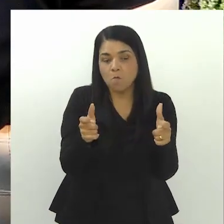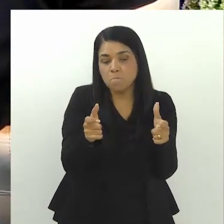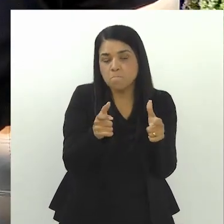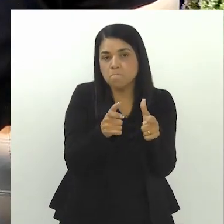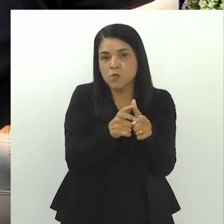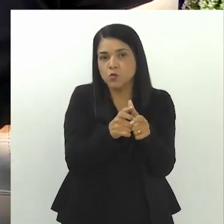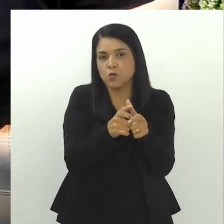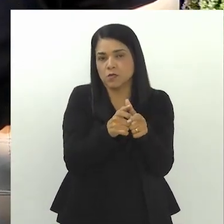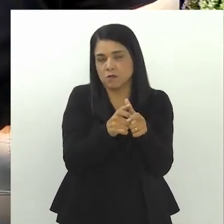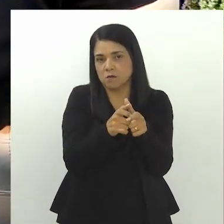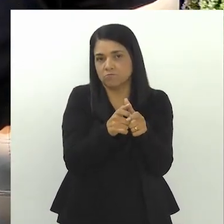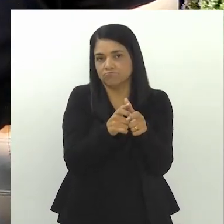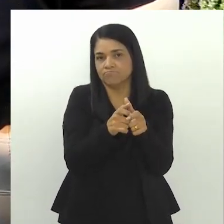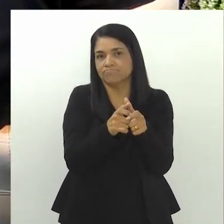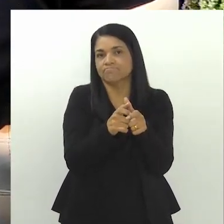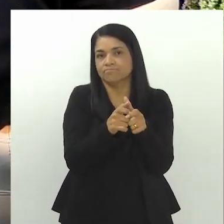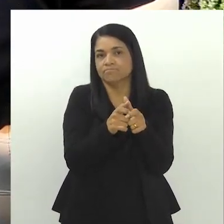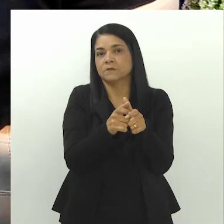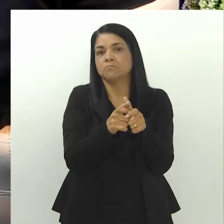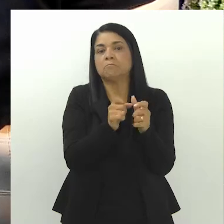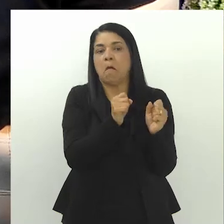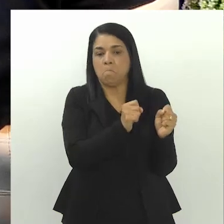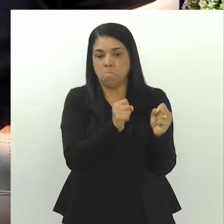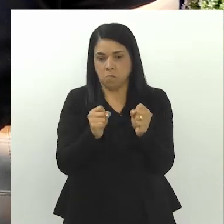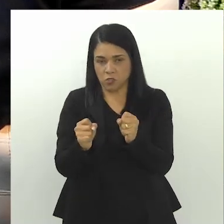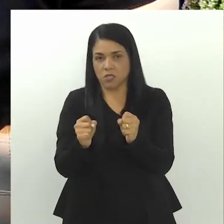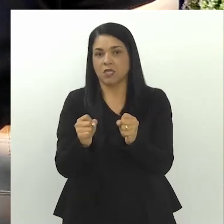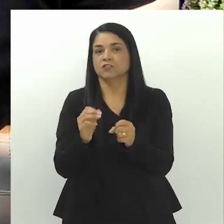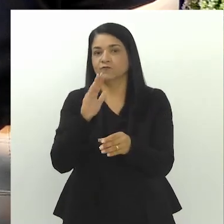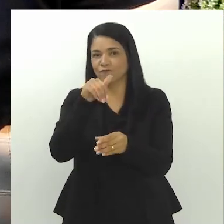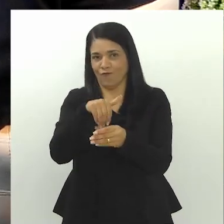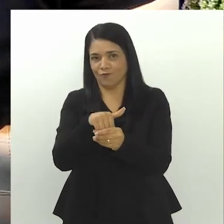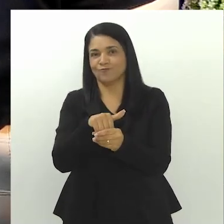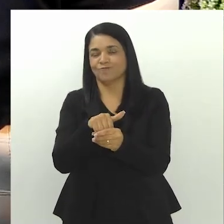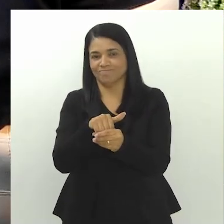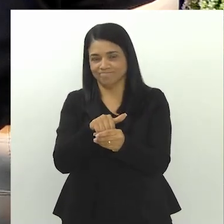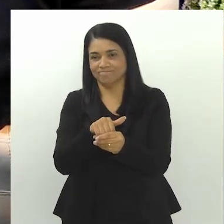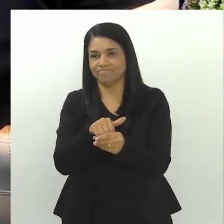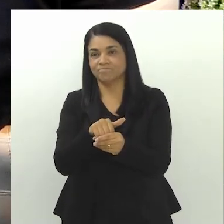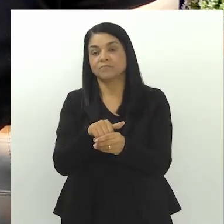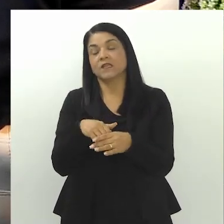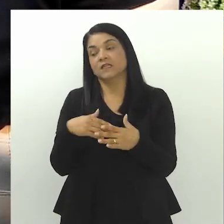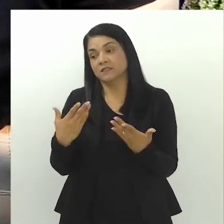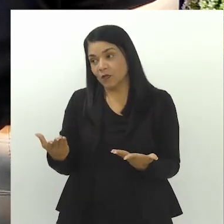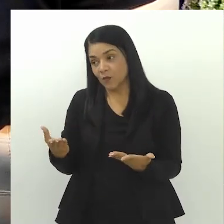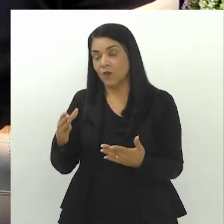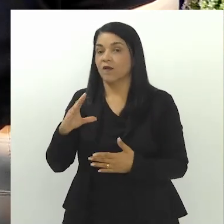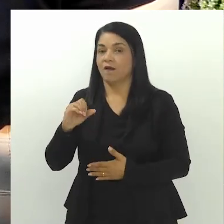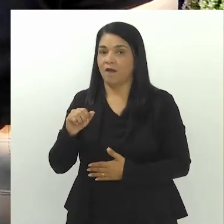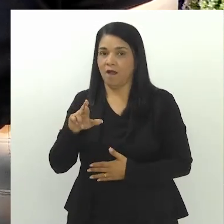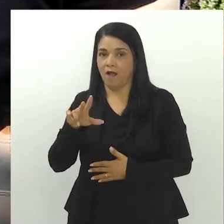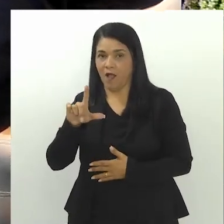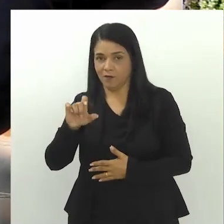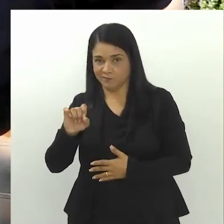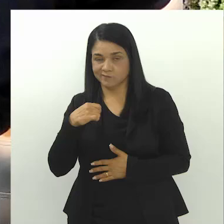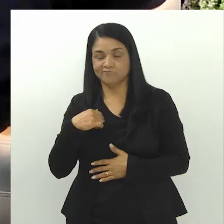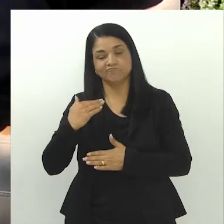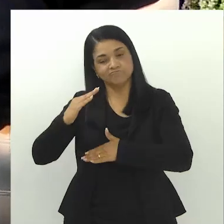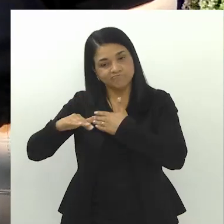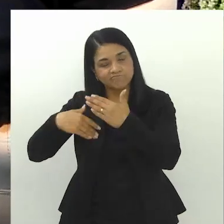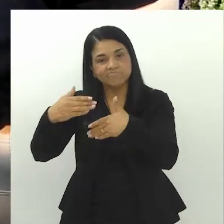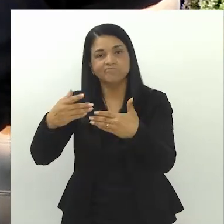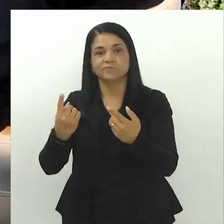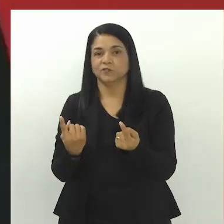quem tem uma minoria absoluta, mais poder de veto. Então, Carlos, eu acho que a